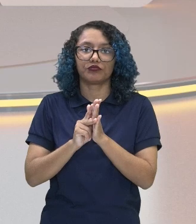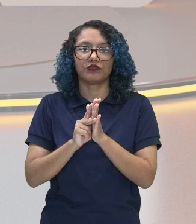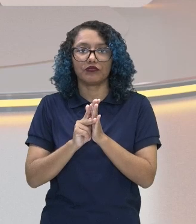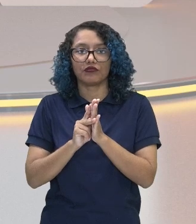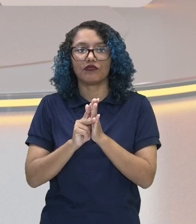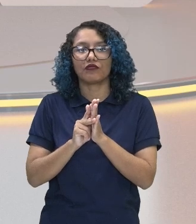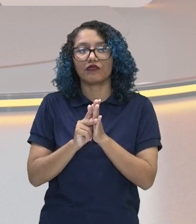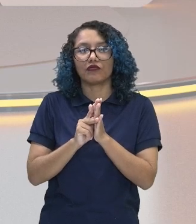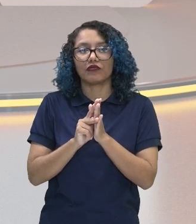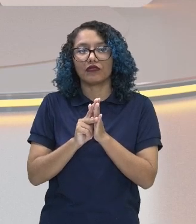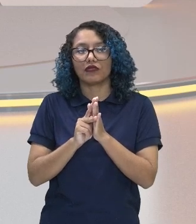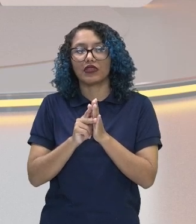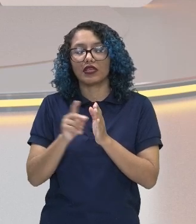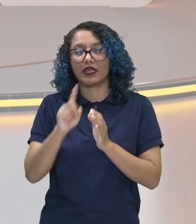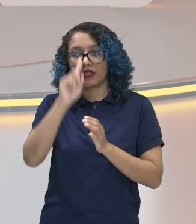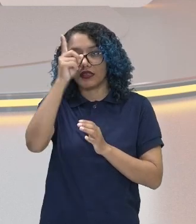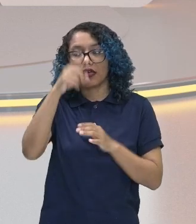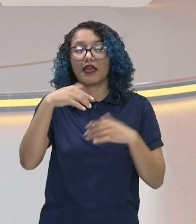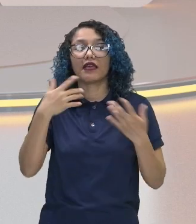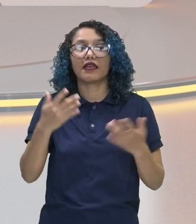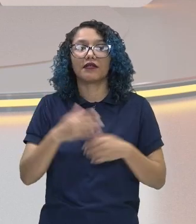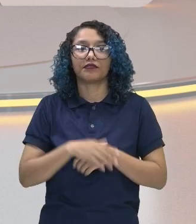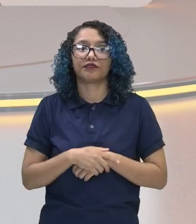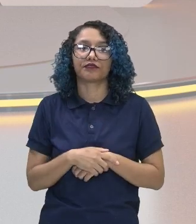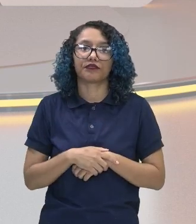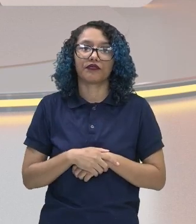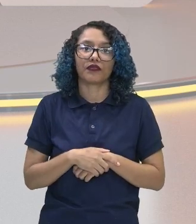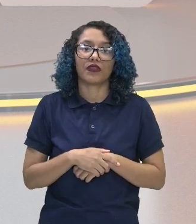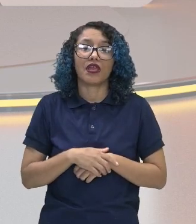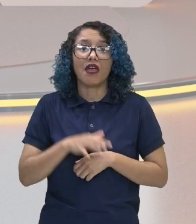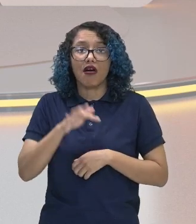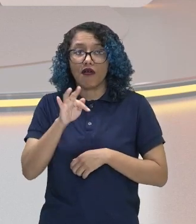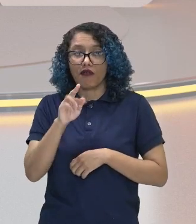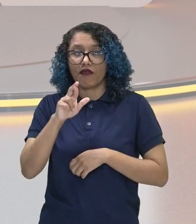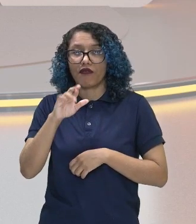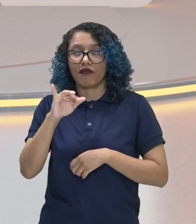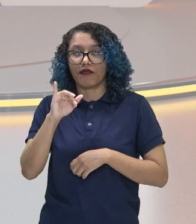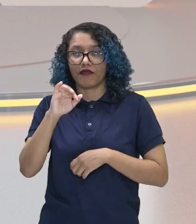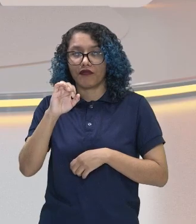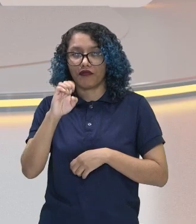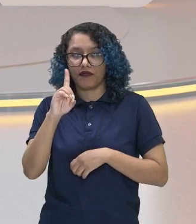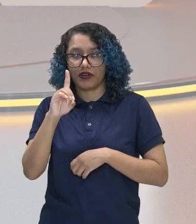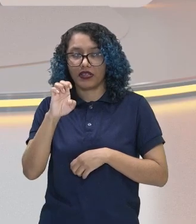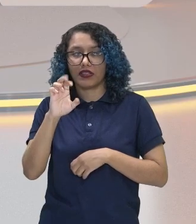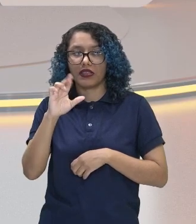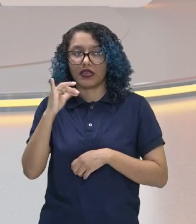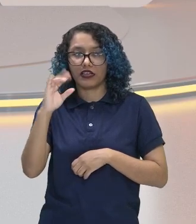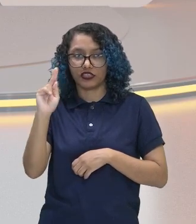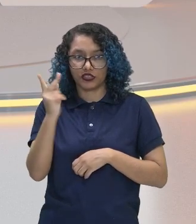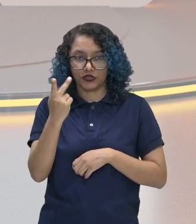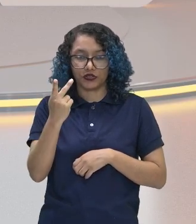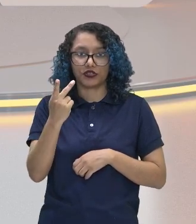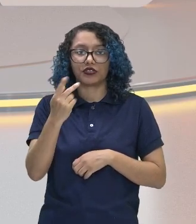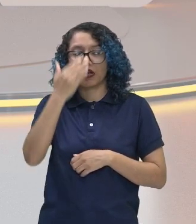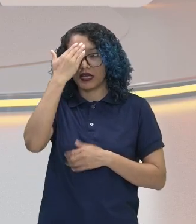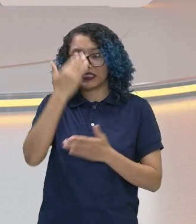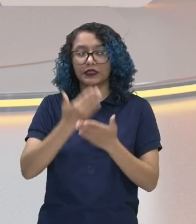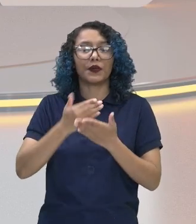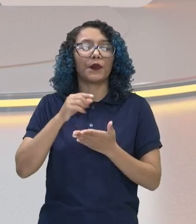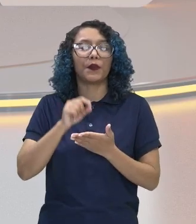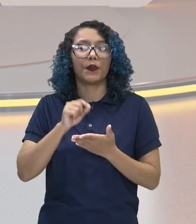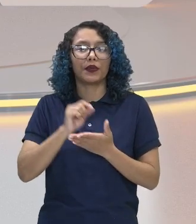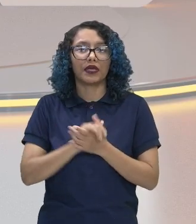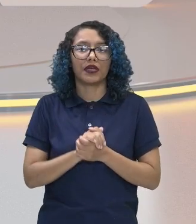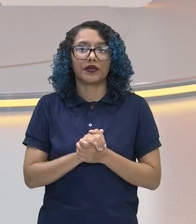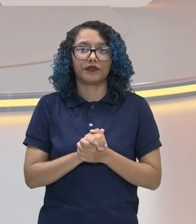teoria, Friedrich Hayek, né? Que defende que o intervencionismo estatal leva